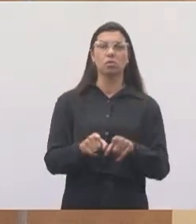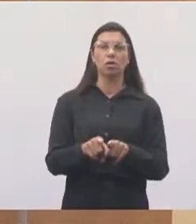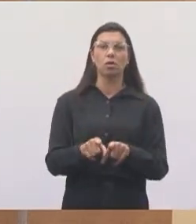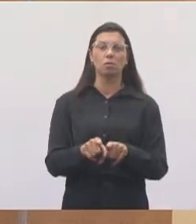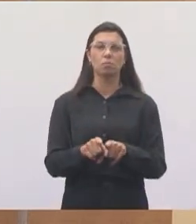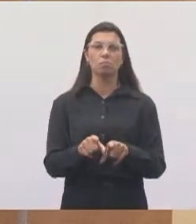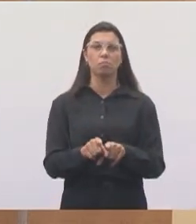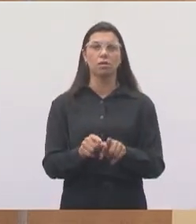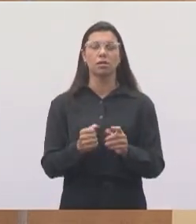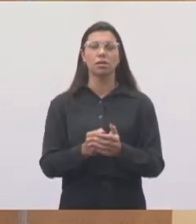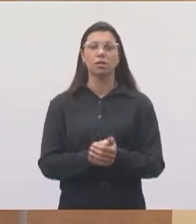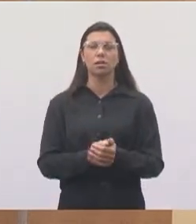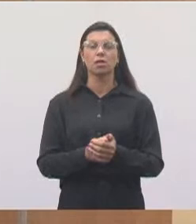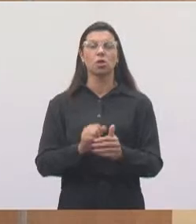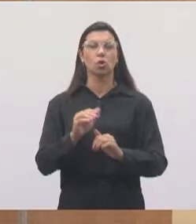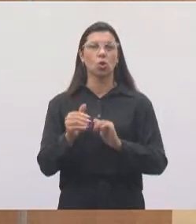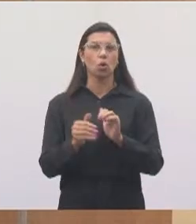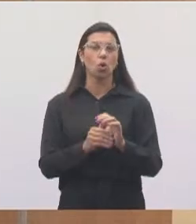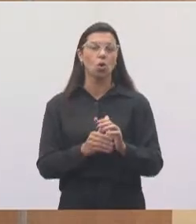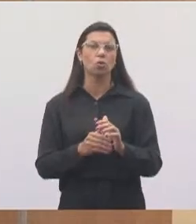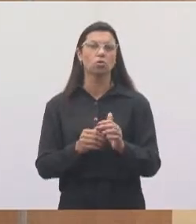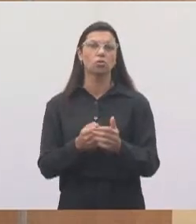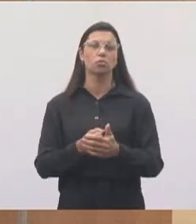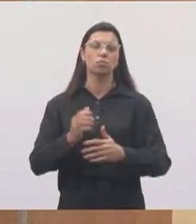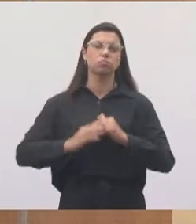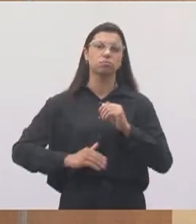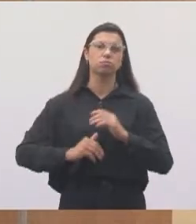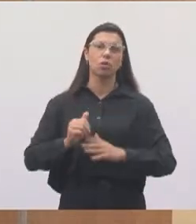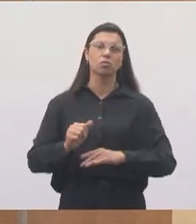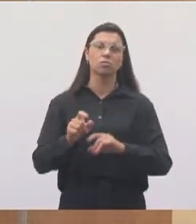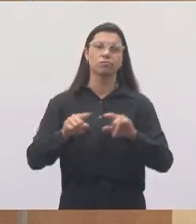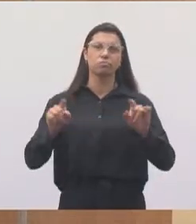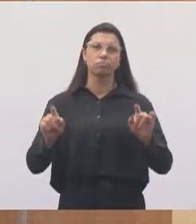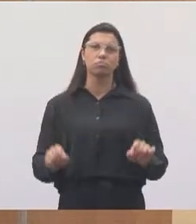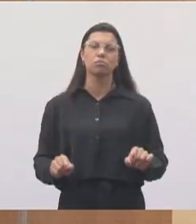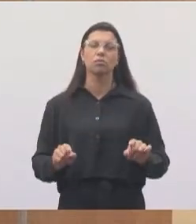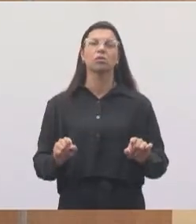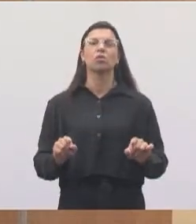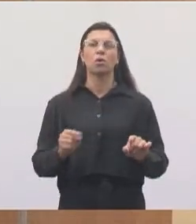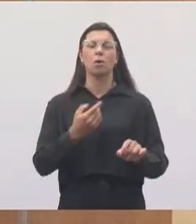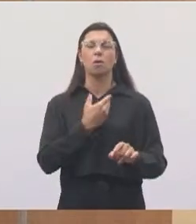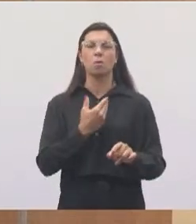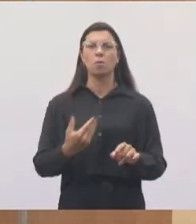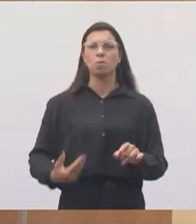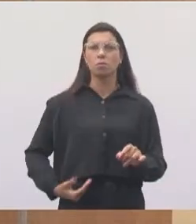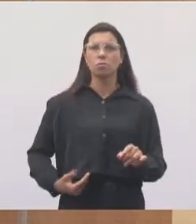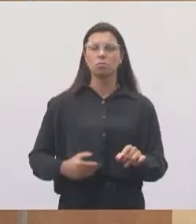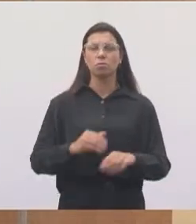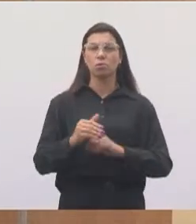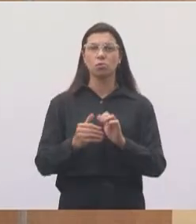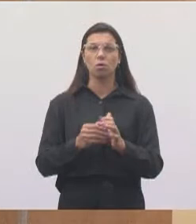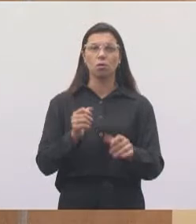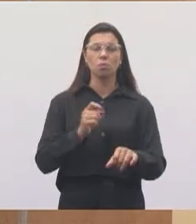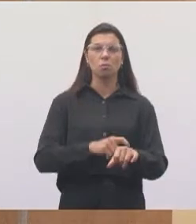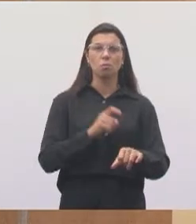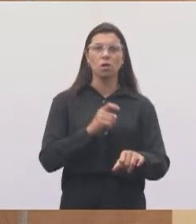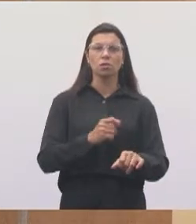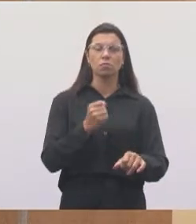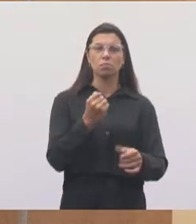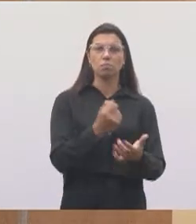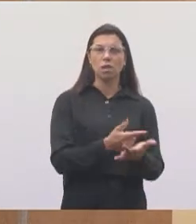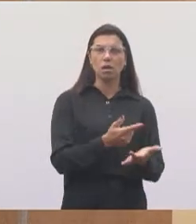dos segurados, o valor dos benefícios a serem pagos aos período de contribuição